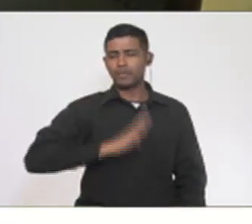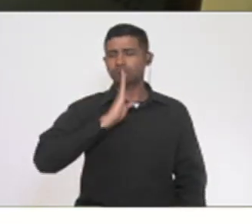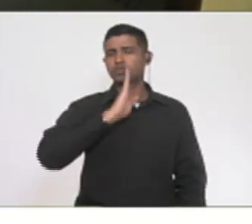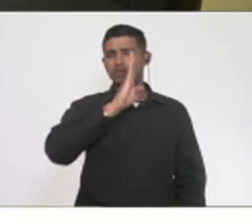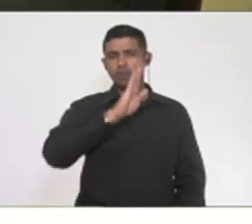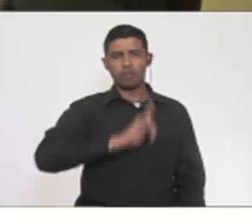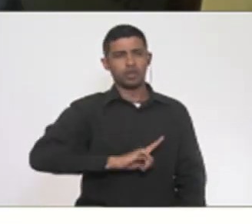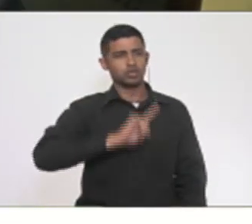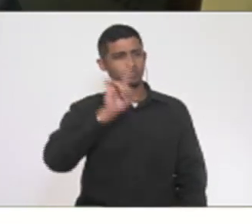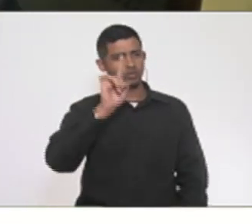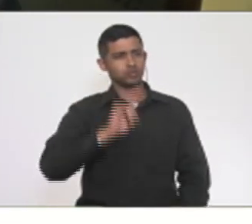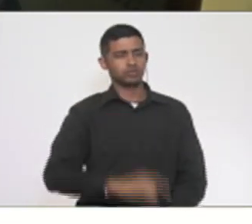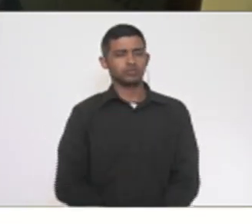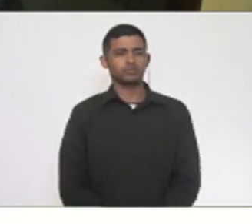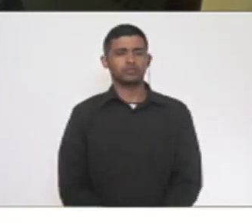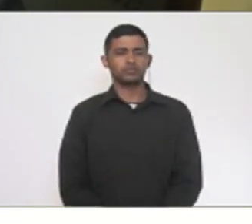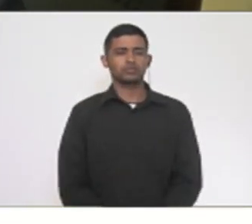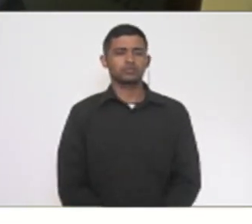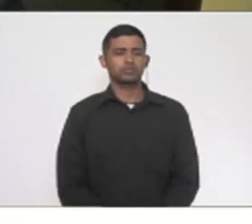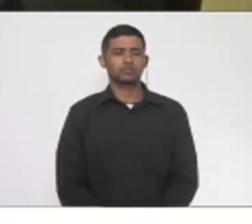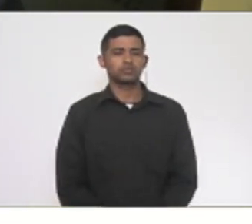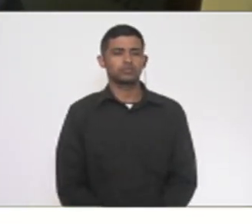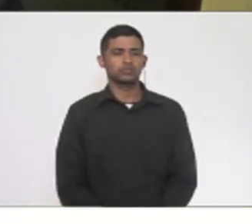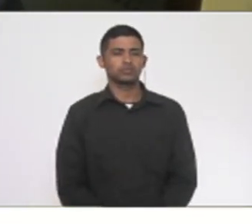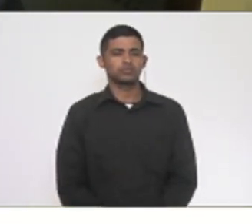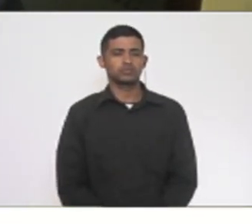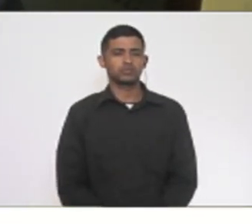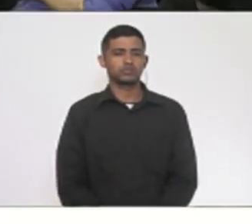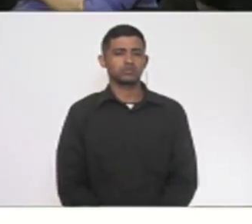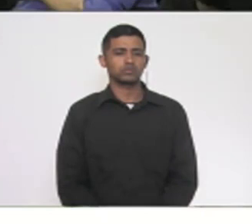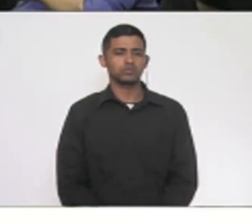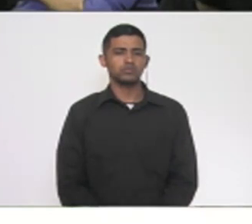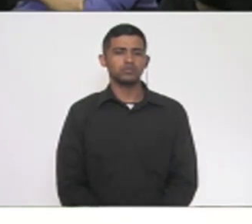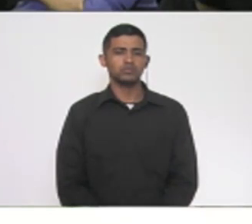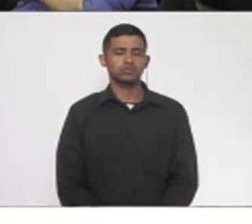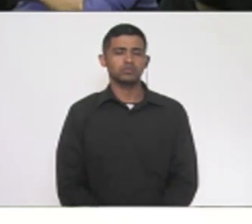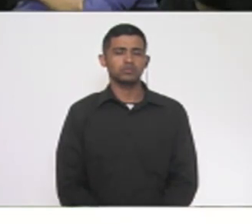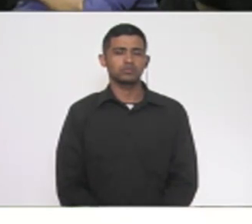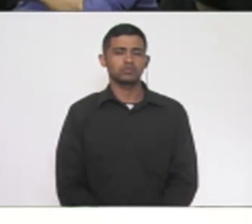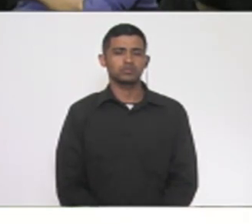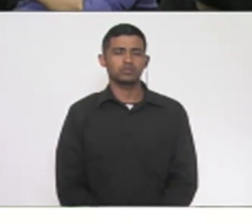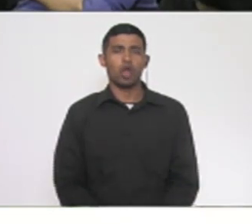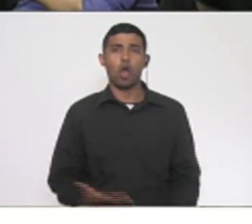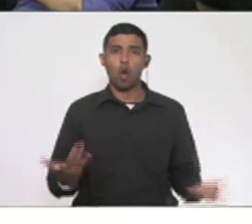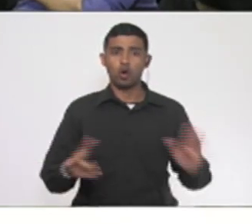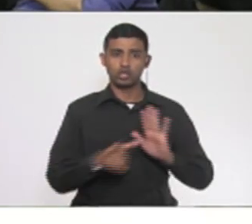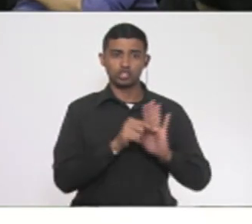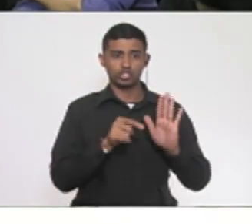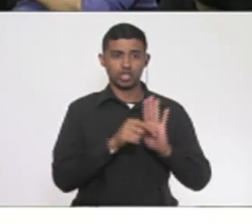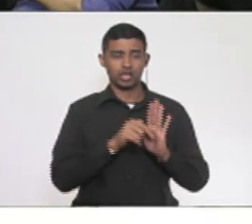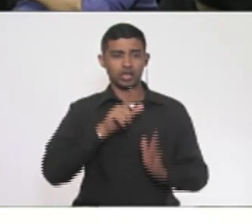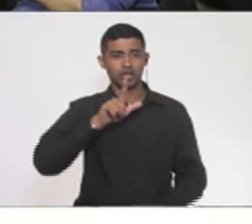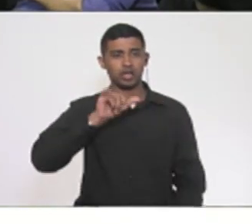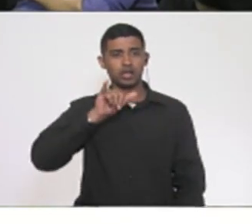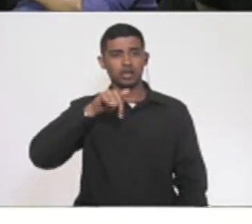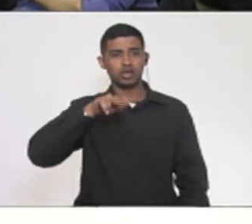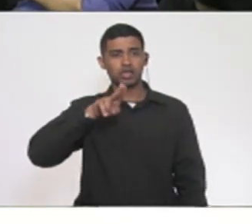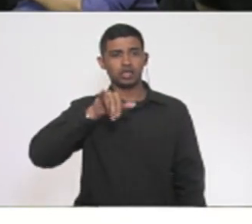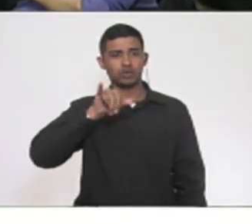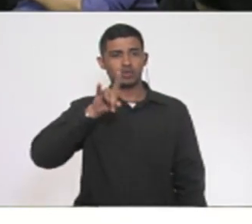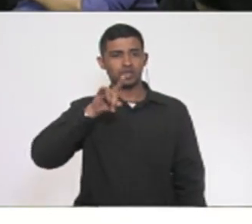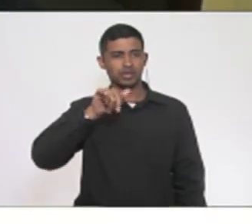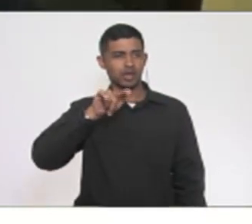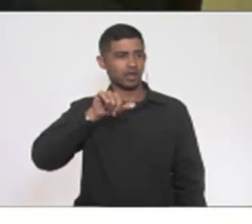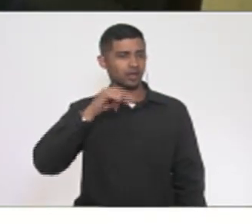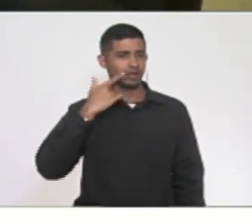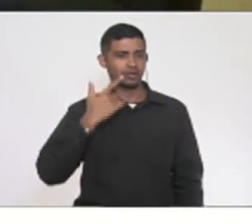como o senhor já disse aqui, hoje, o Estado... Hoje, inclusive, o Anselmo está destacando a privatização da Liquigás, né? Pois é. Tá abordando o tema. Né? E aí